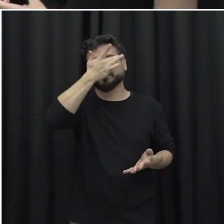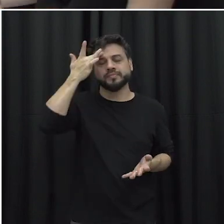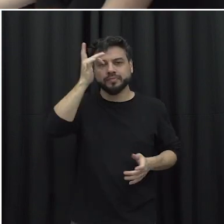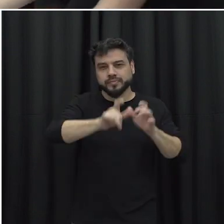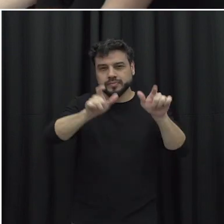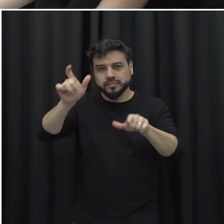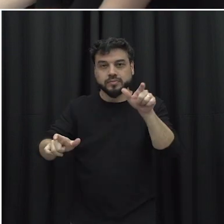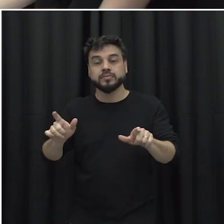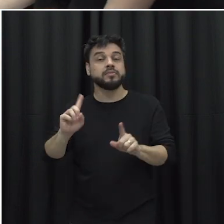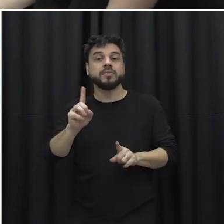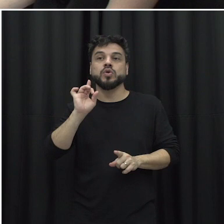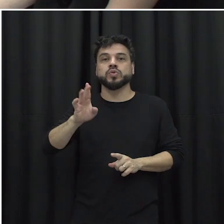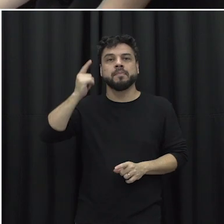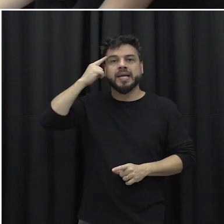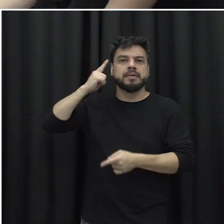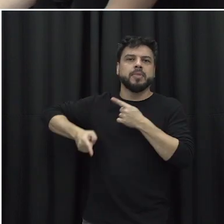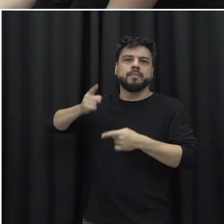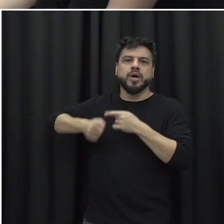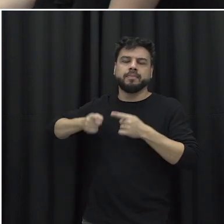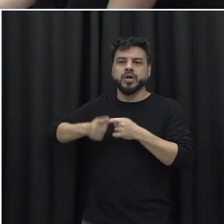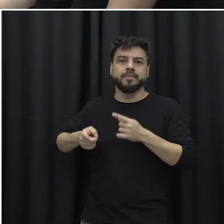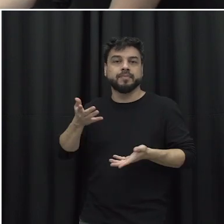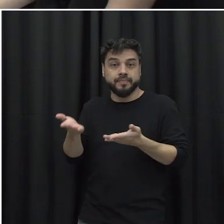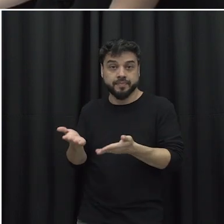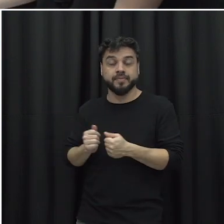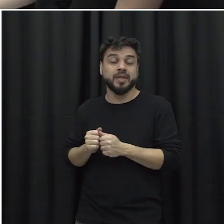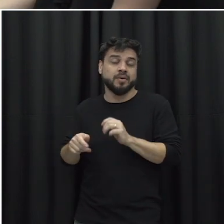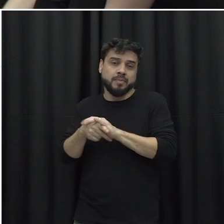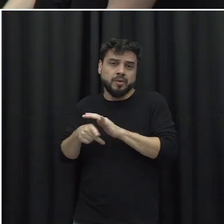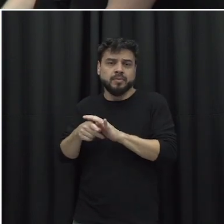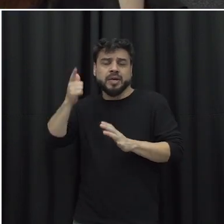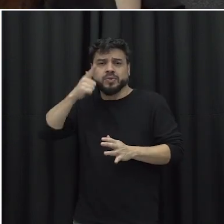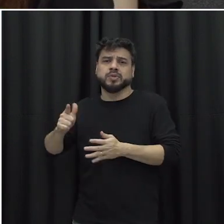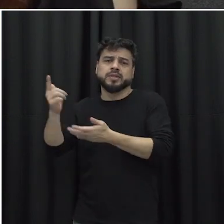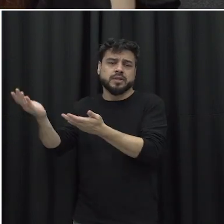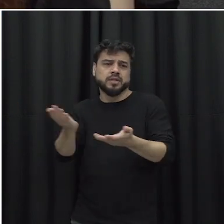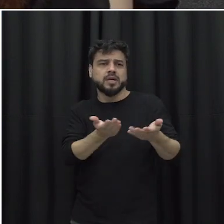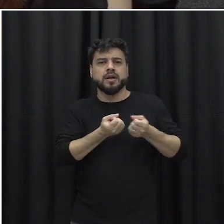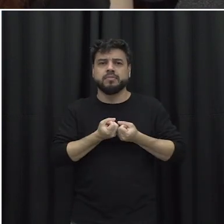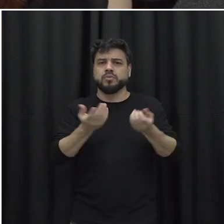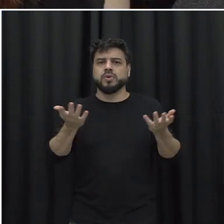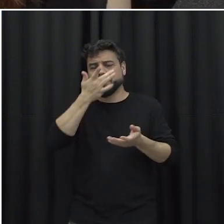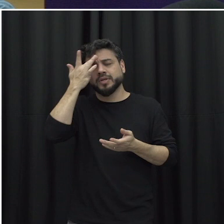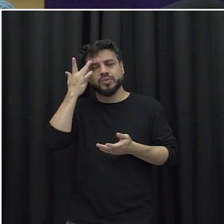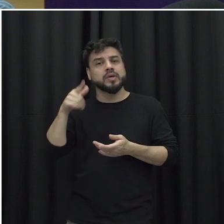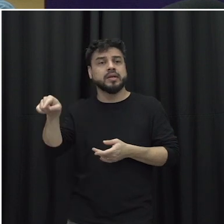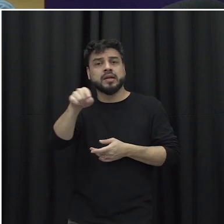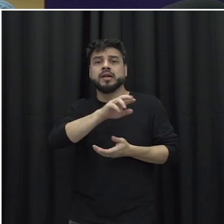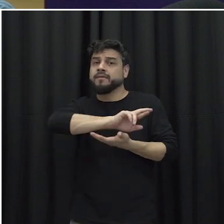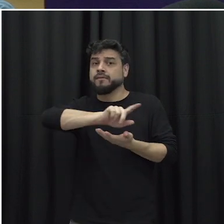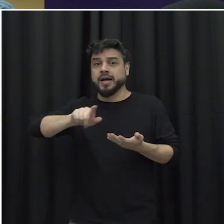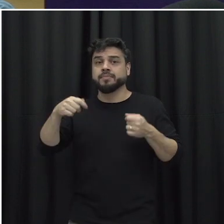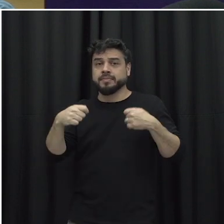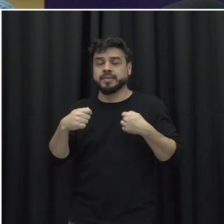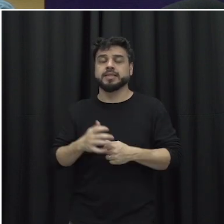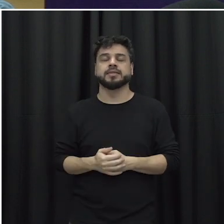para que esse produto chegue até as pessoas que precisam, que são muitas, né? Aproveitando que você falou